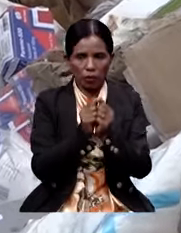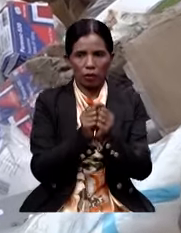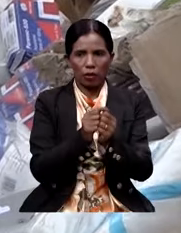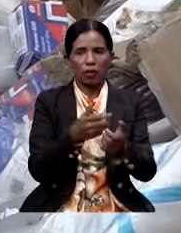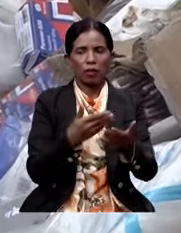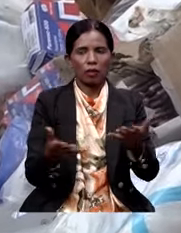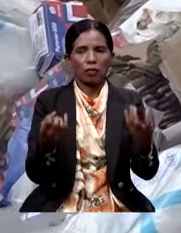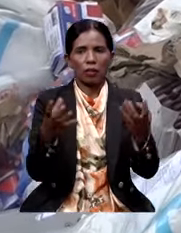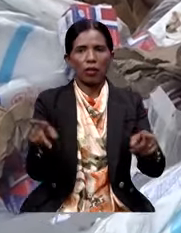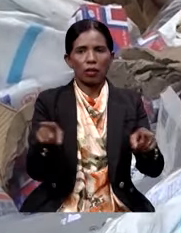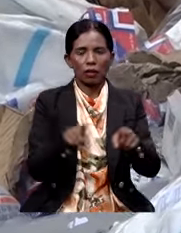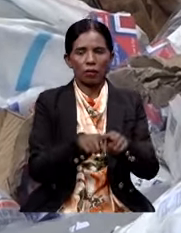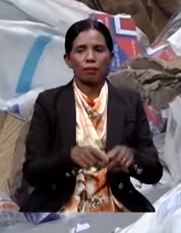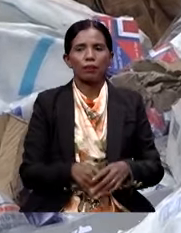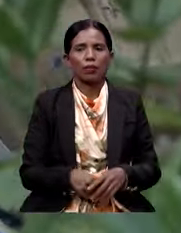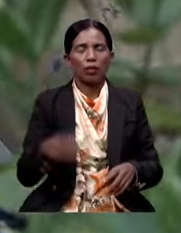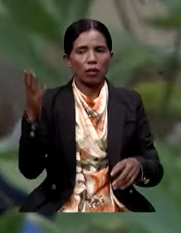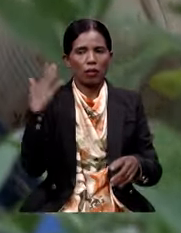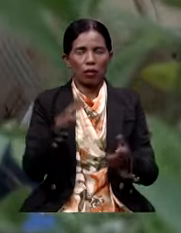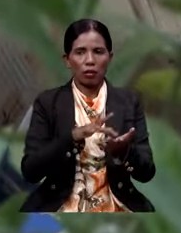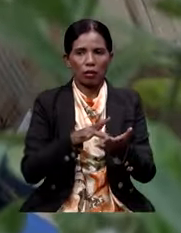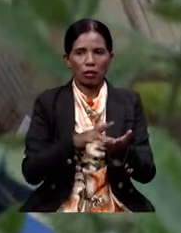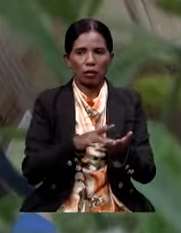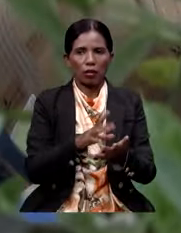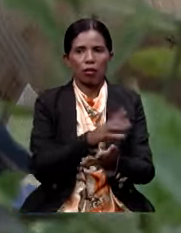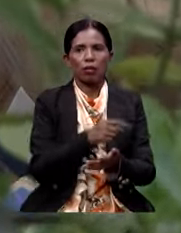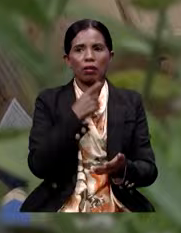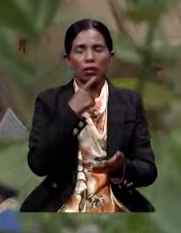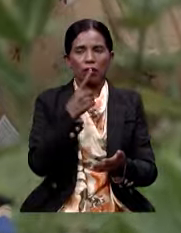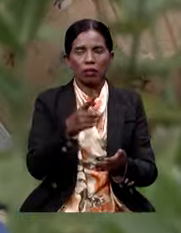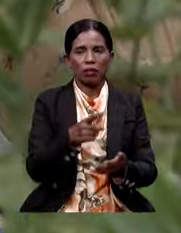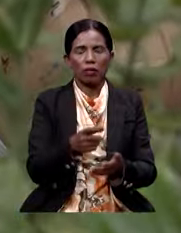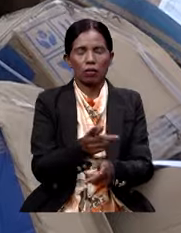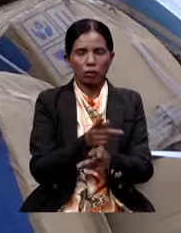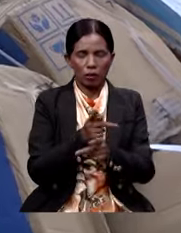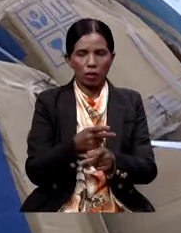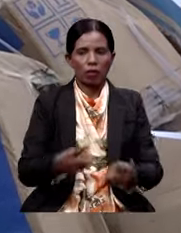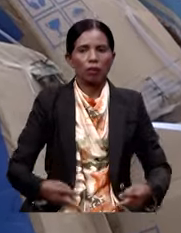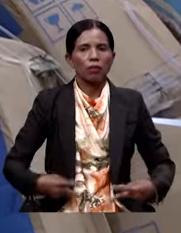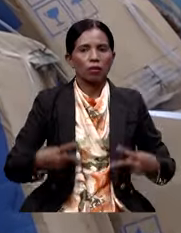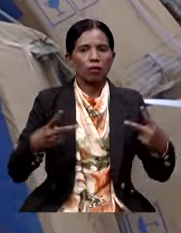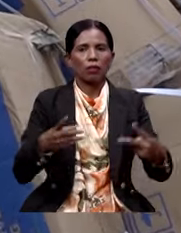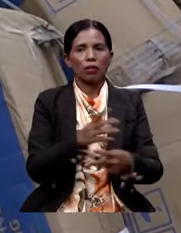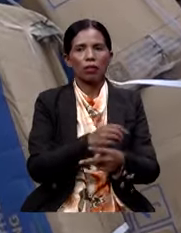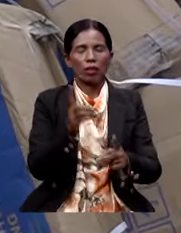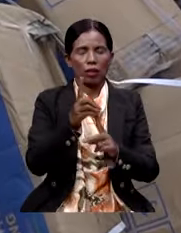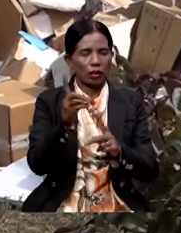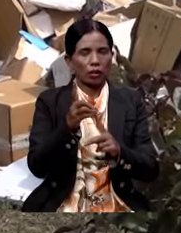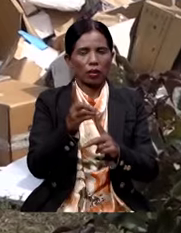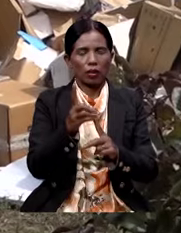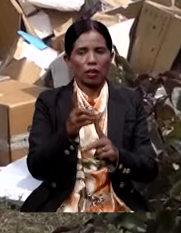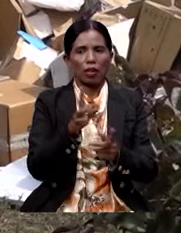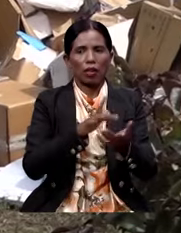sasani da barakan sana. Buruk sirene iha termusida dan self life. Nia masa hidup ne. Ai